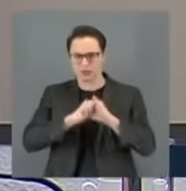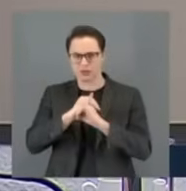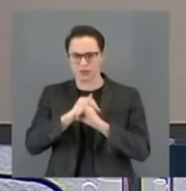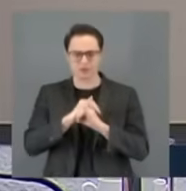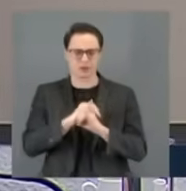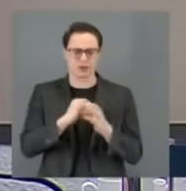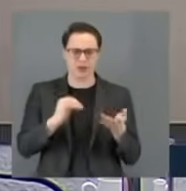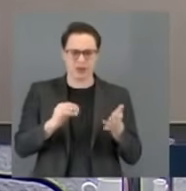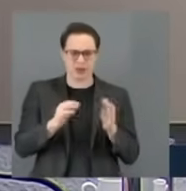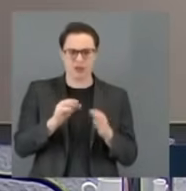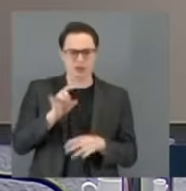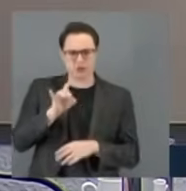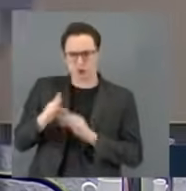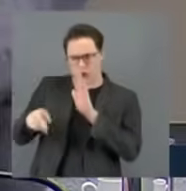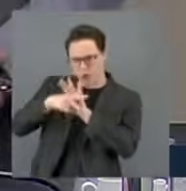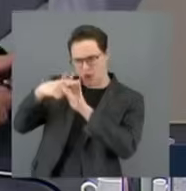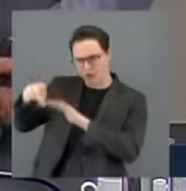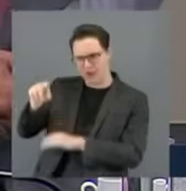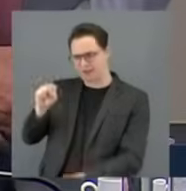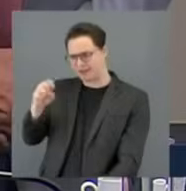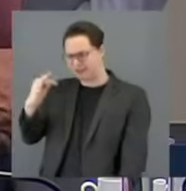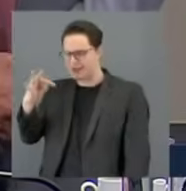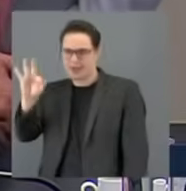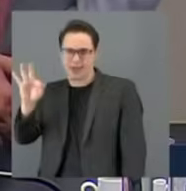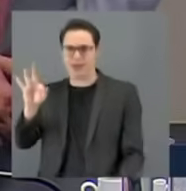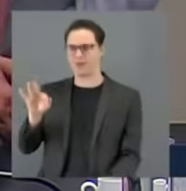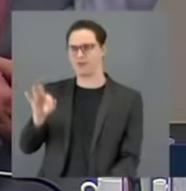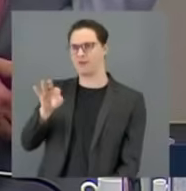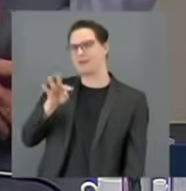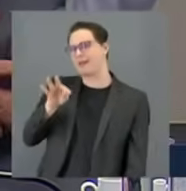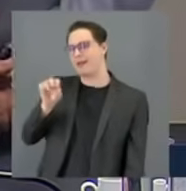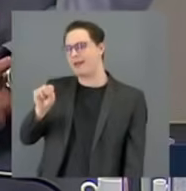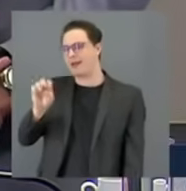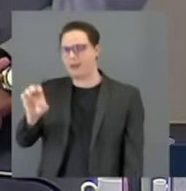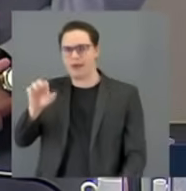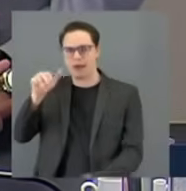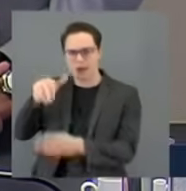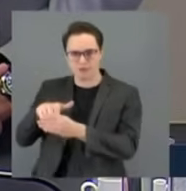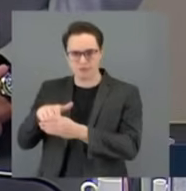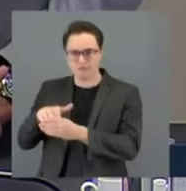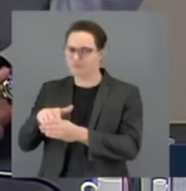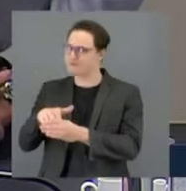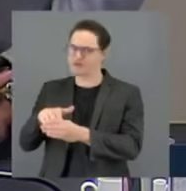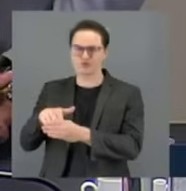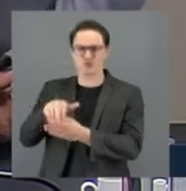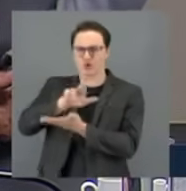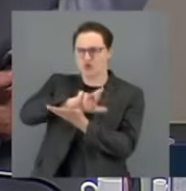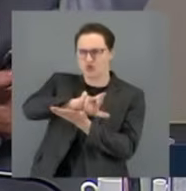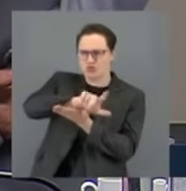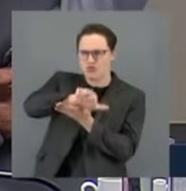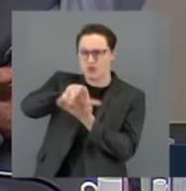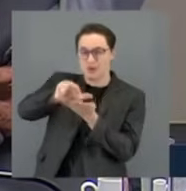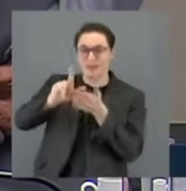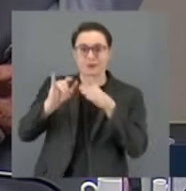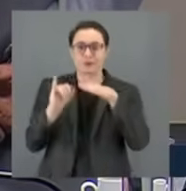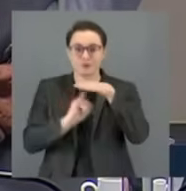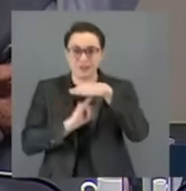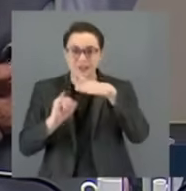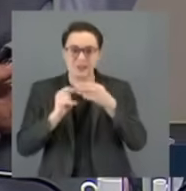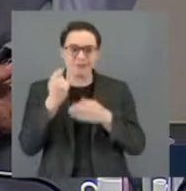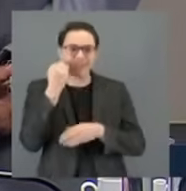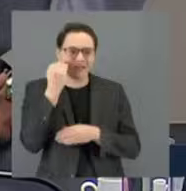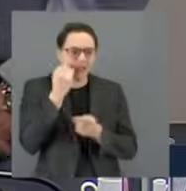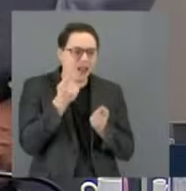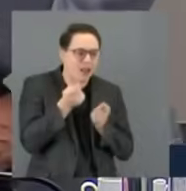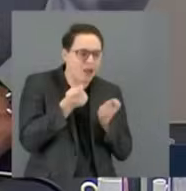de STF, TSE, do Judiciário, mas vem de uma gama de atores e de instituições.